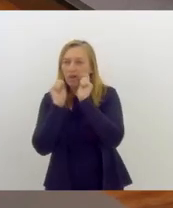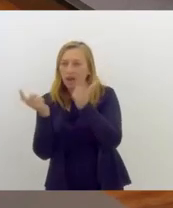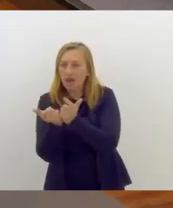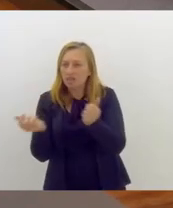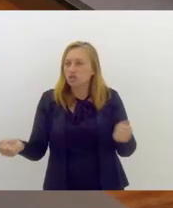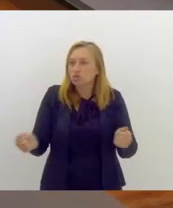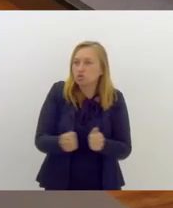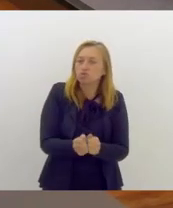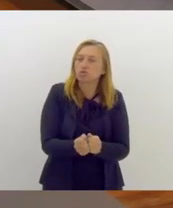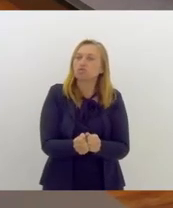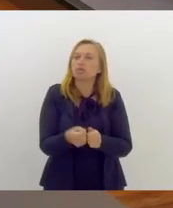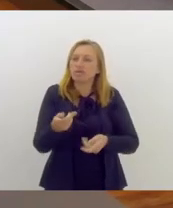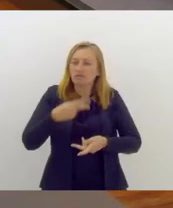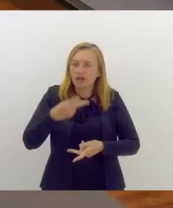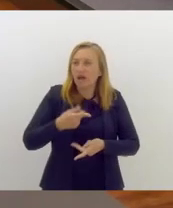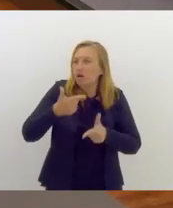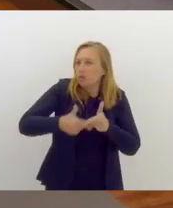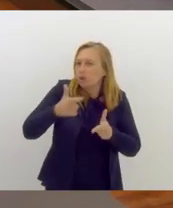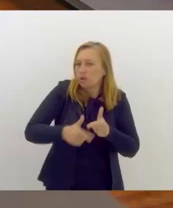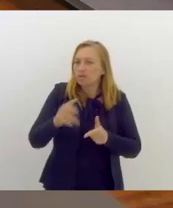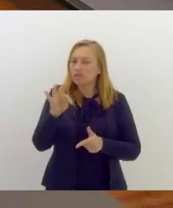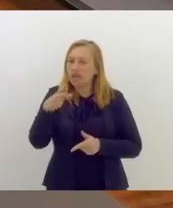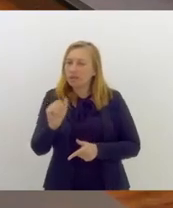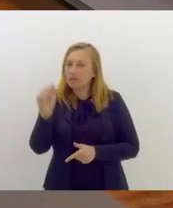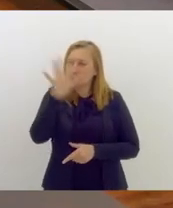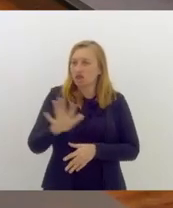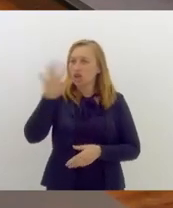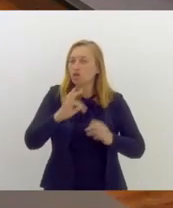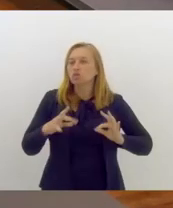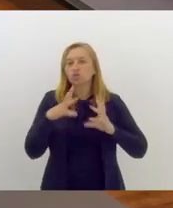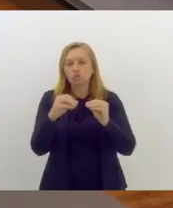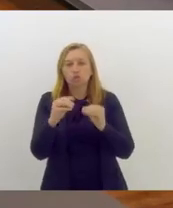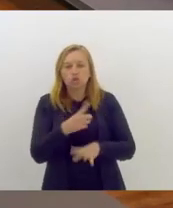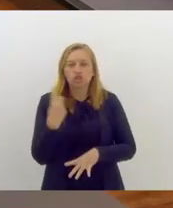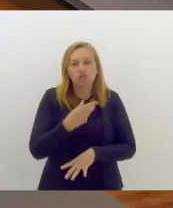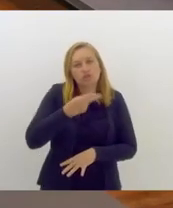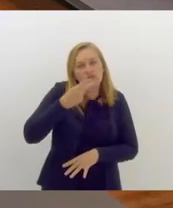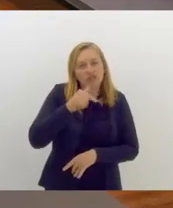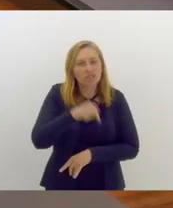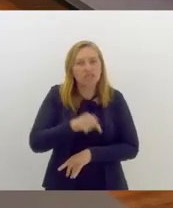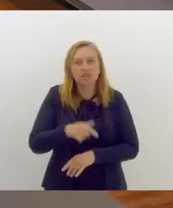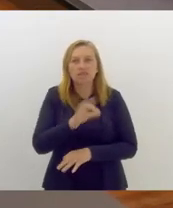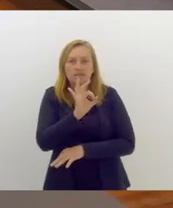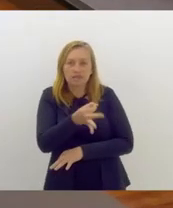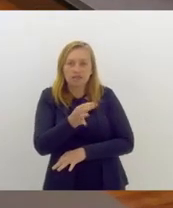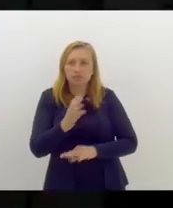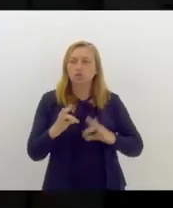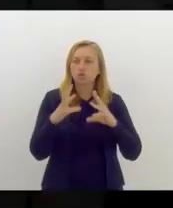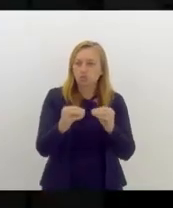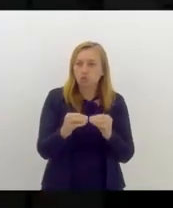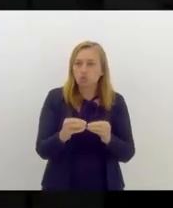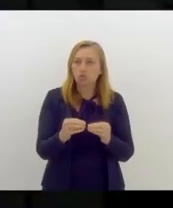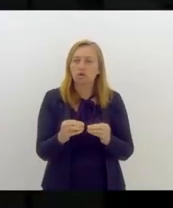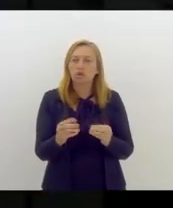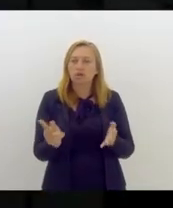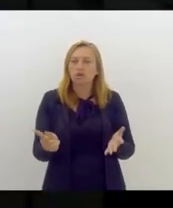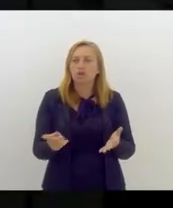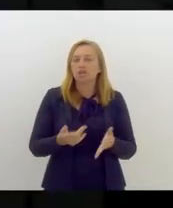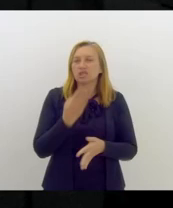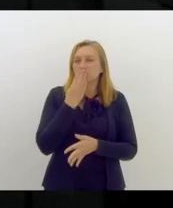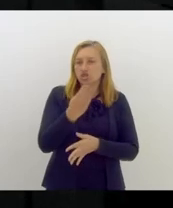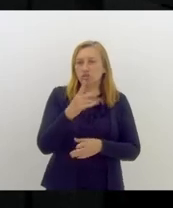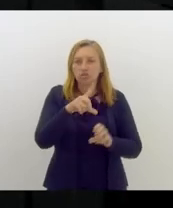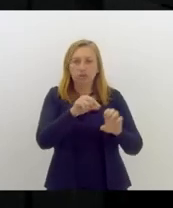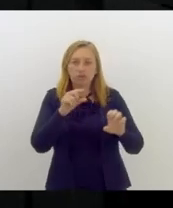para tratar do problema térmicas geral Porque tudo que a gente tá falando aqui praticamente tudo decorre desse tipo de